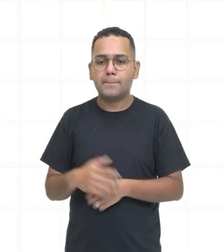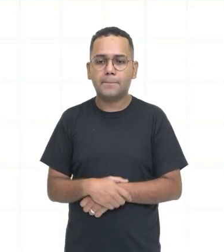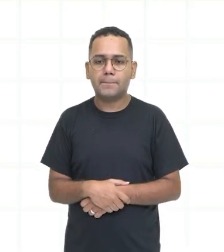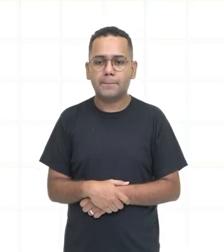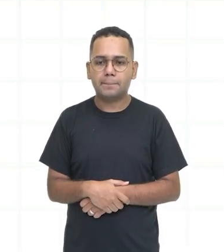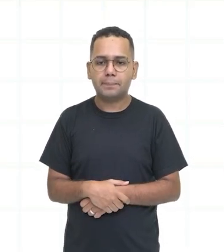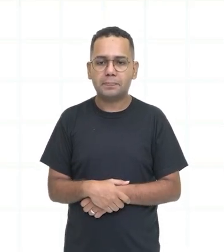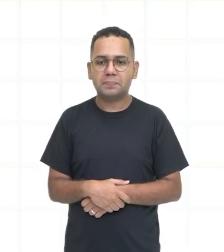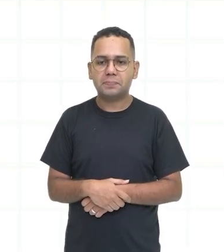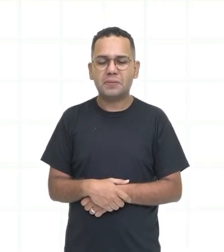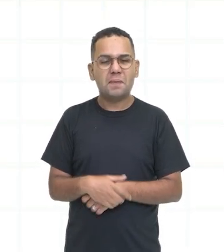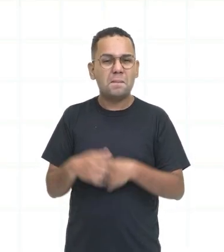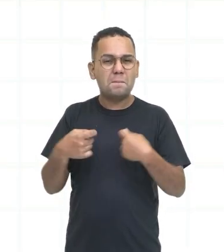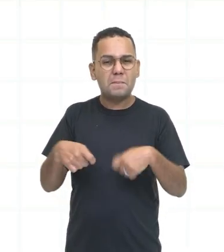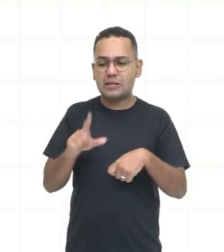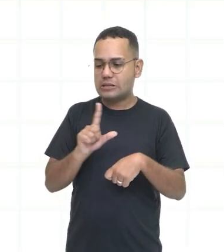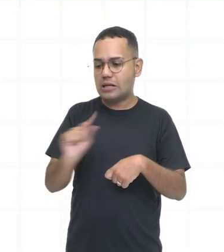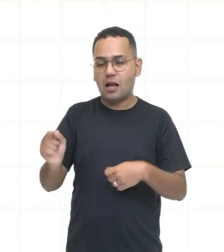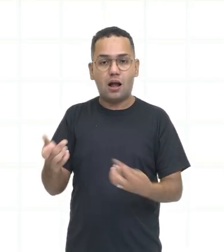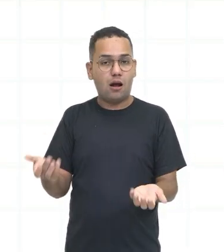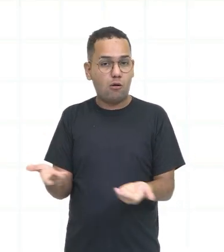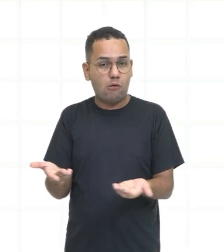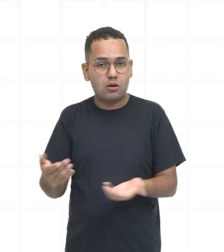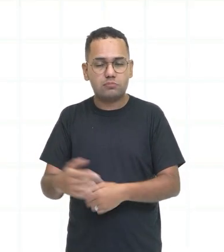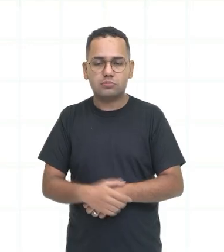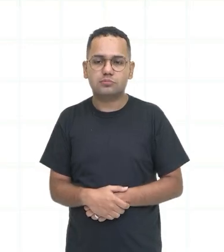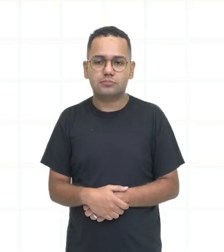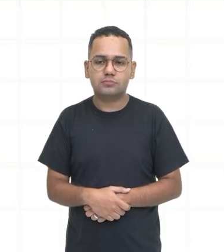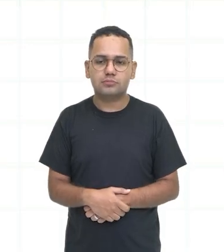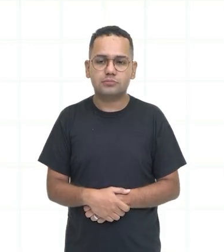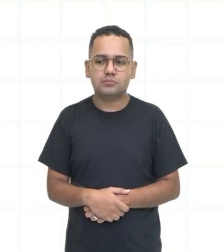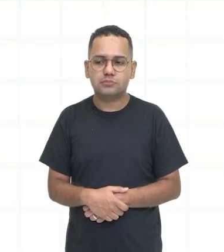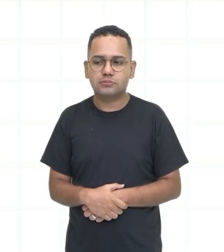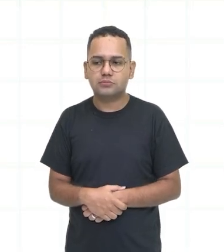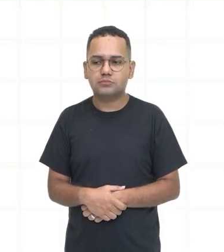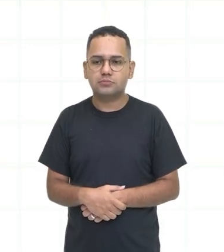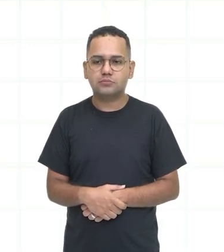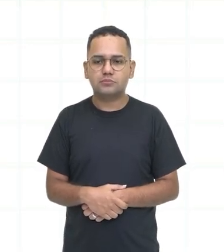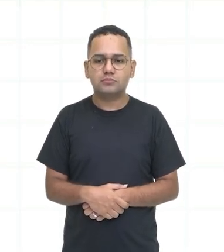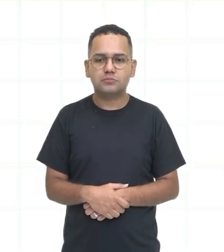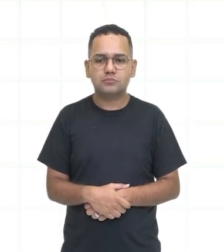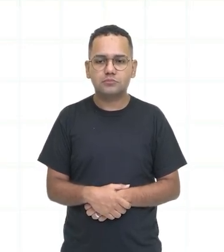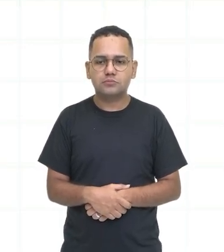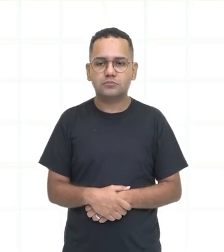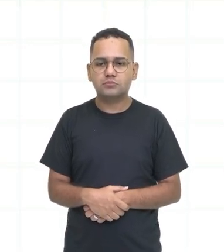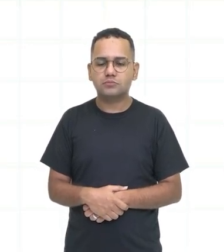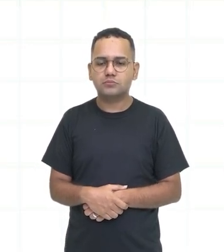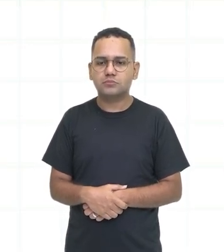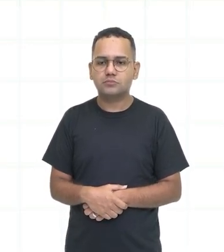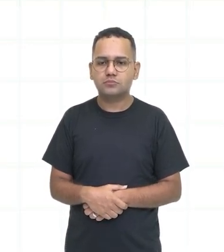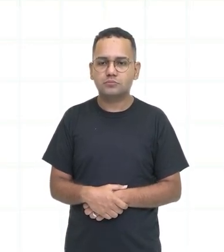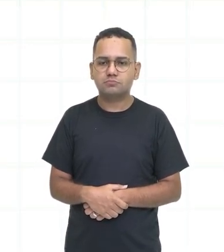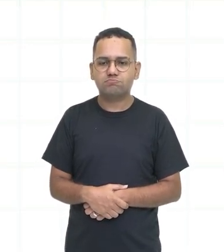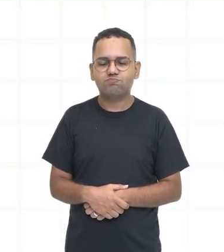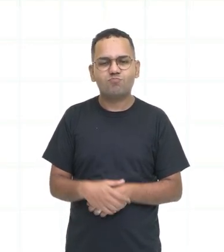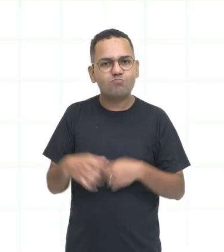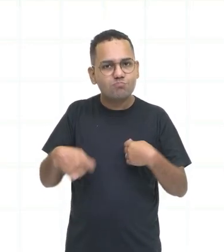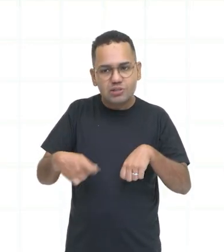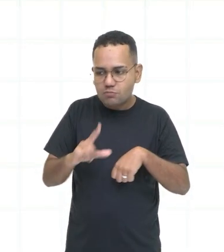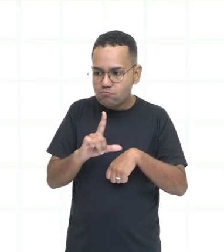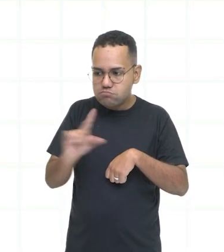que partir agora. A expressão to leave é deixar, partir. I have to leave. I have to leave now. Eu tenho que ir